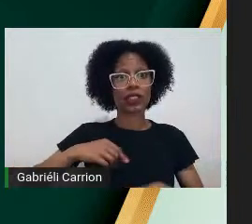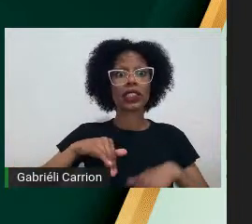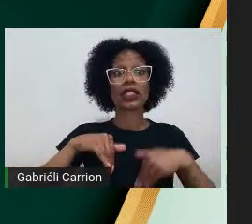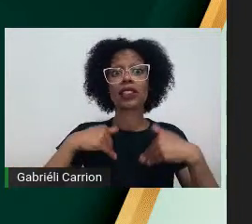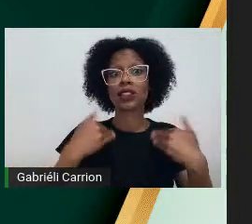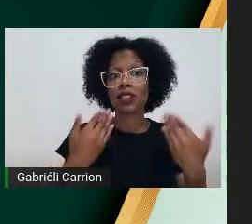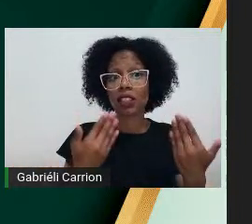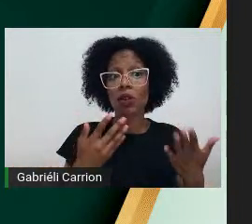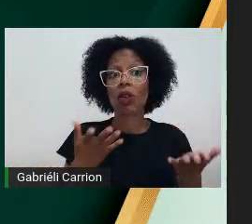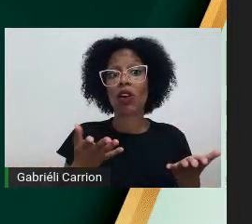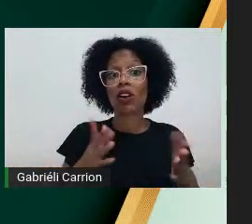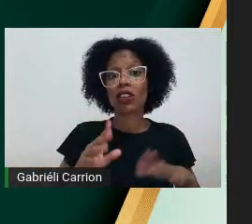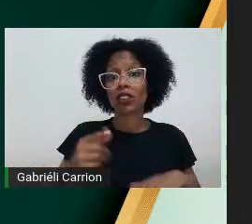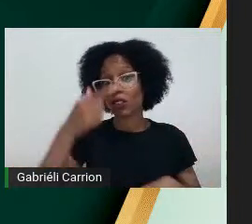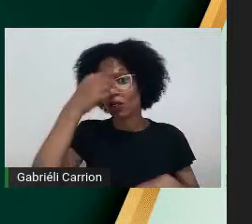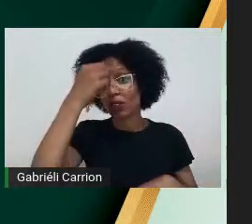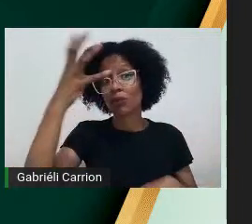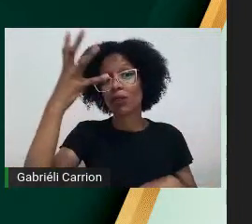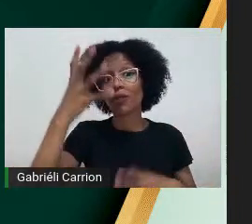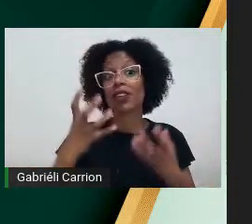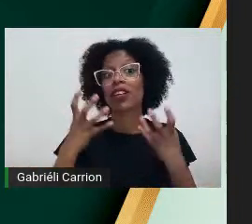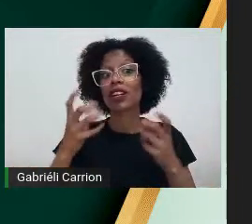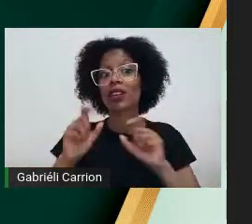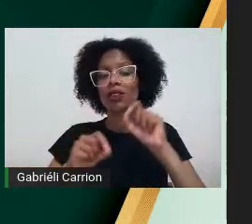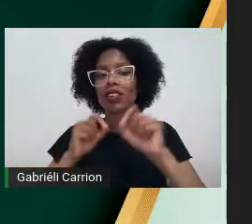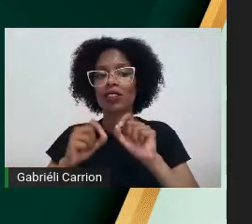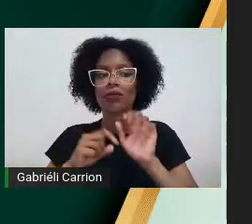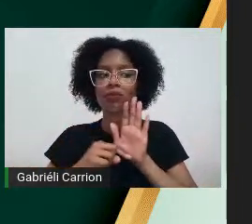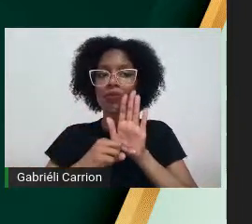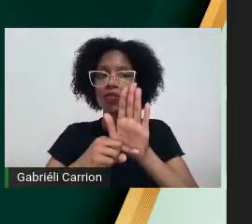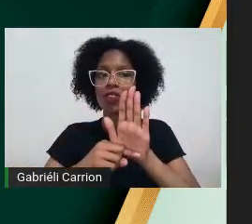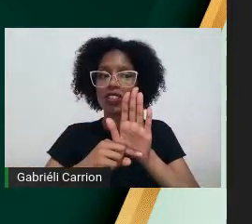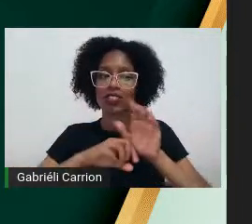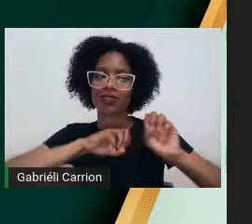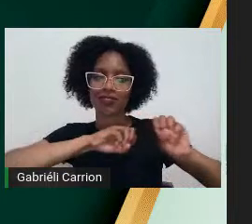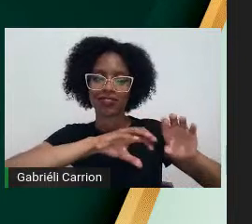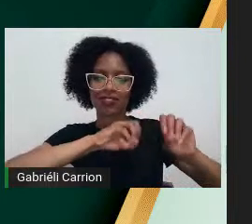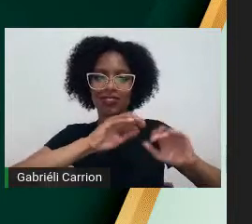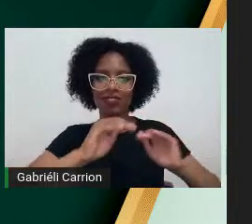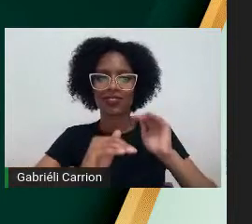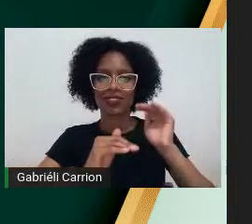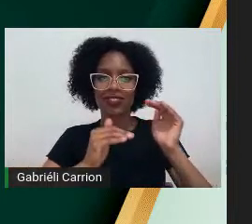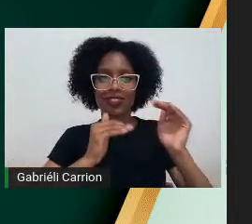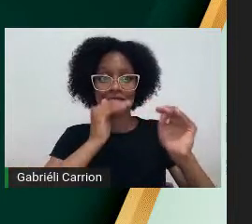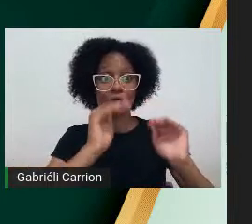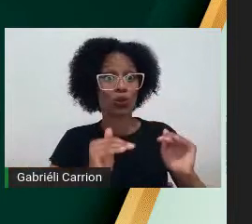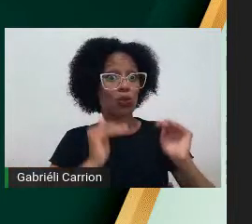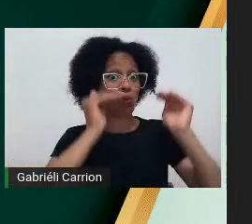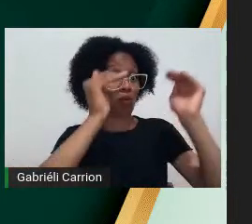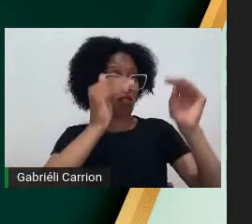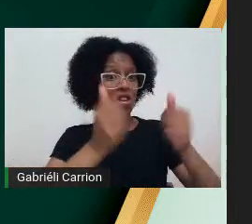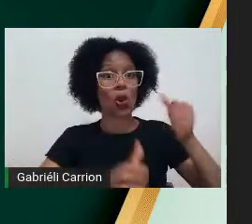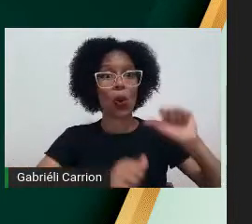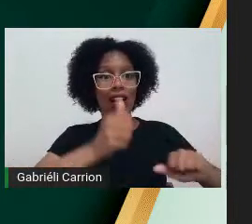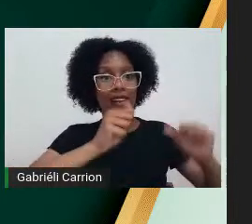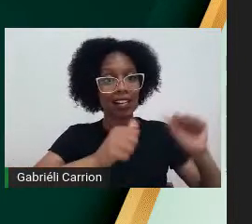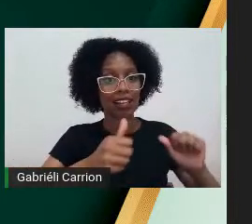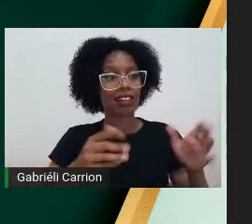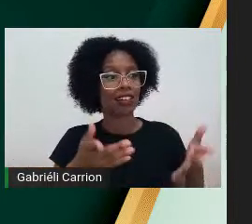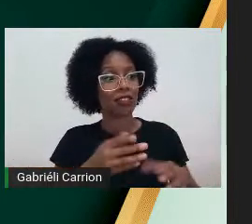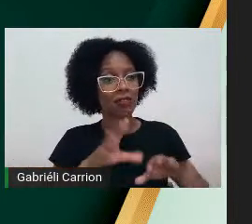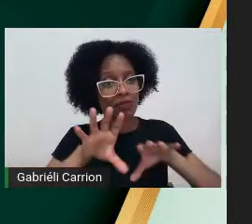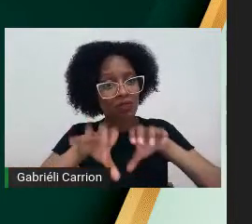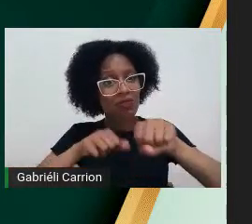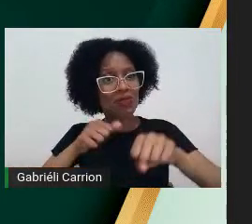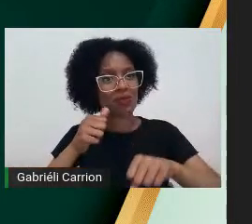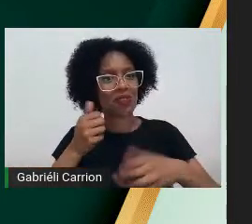a missão da Unipampa é promover educação superior, de qualidade, formar sujeitos comprometidos e